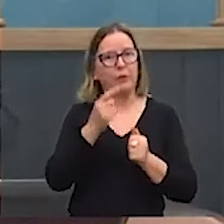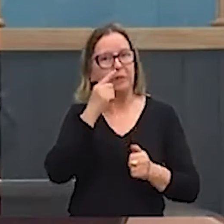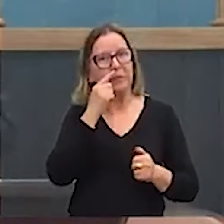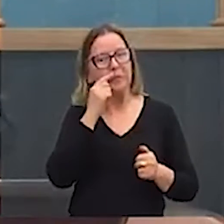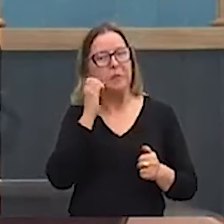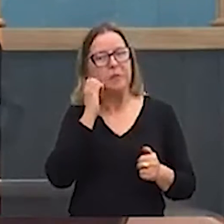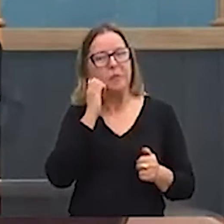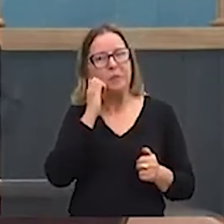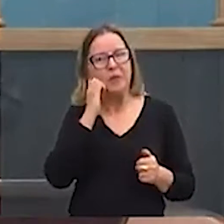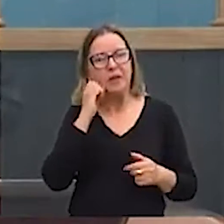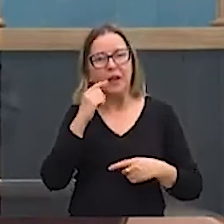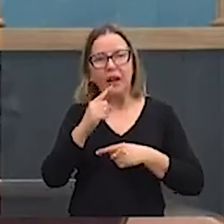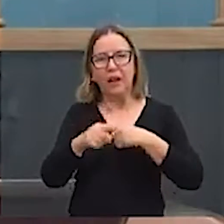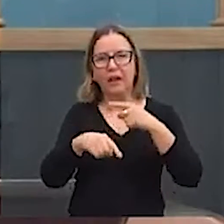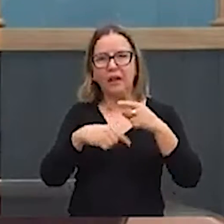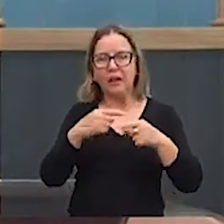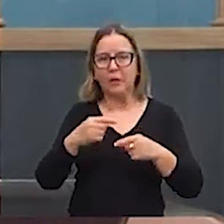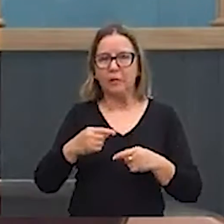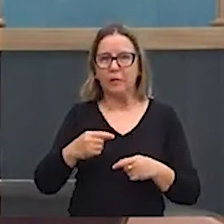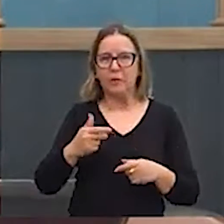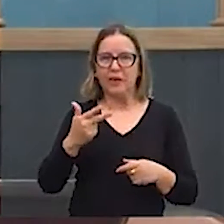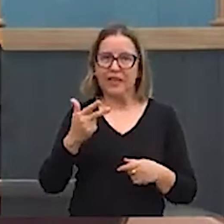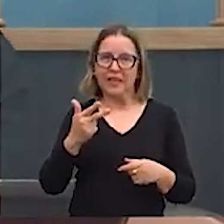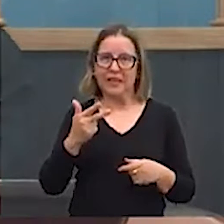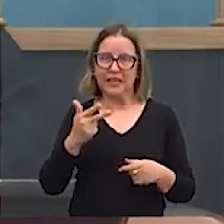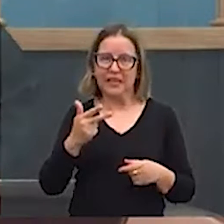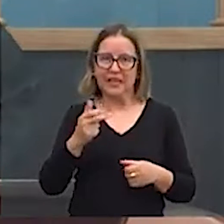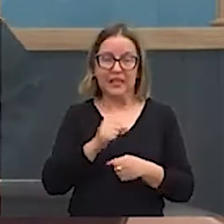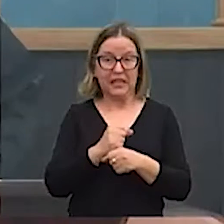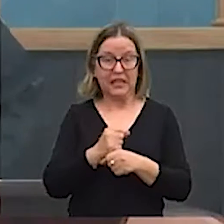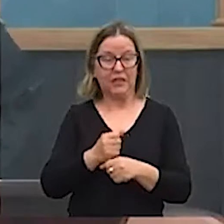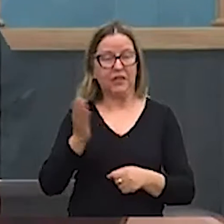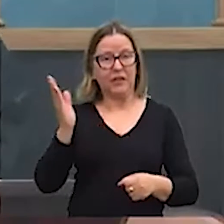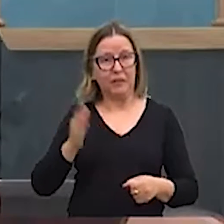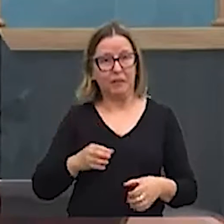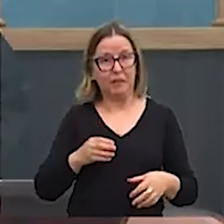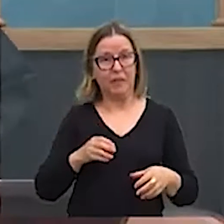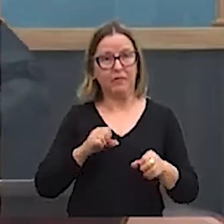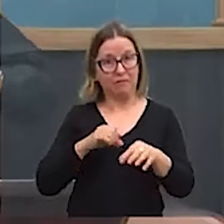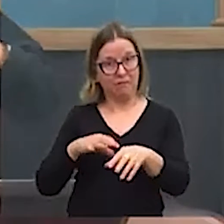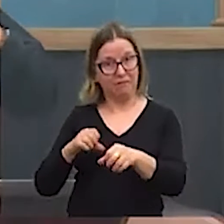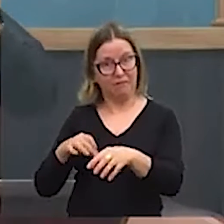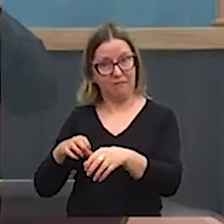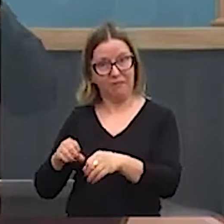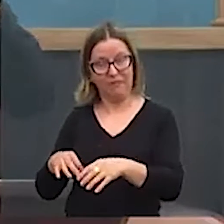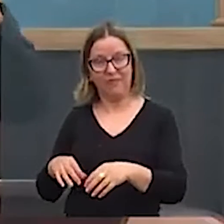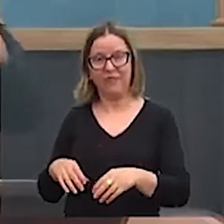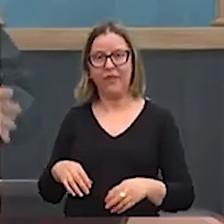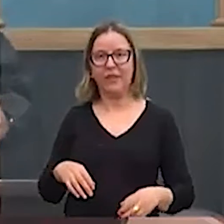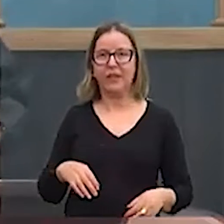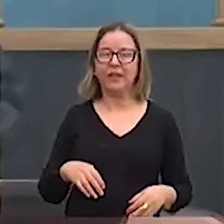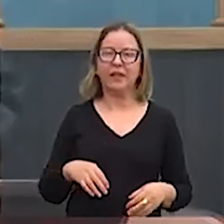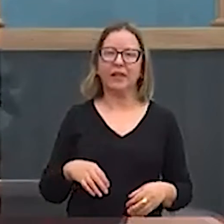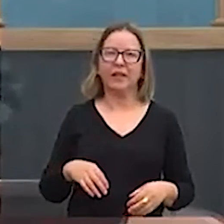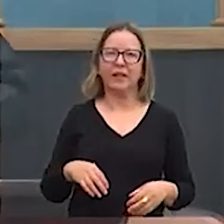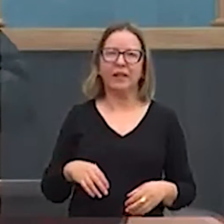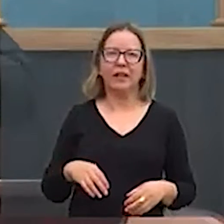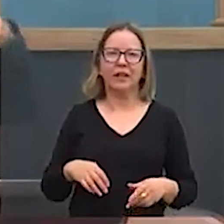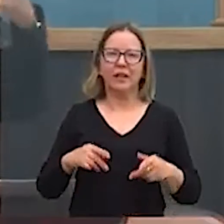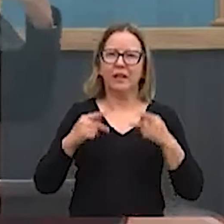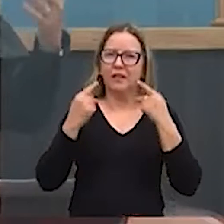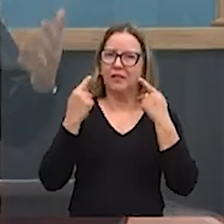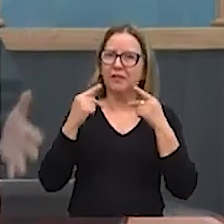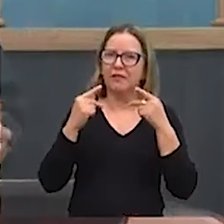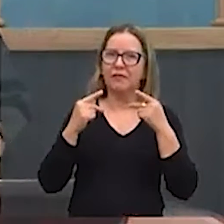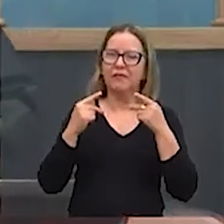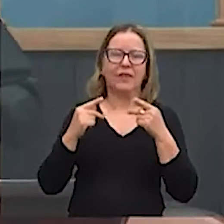e depois 3 anos e meio de ministério público, as maravilhosas palavras, as obras